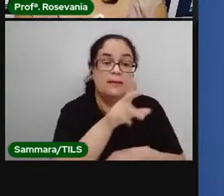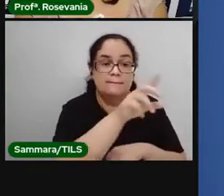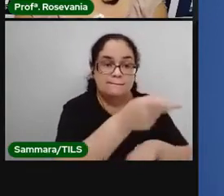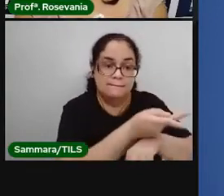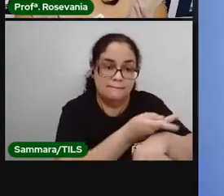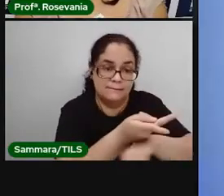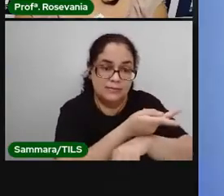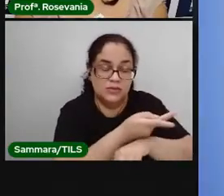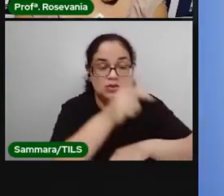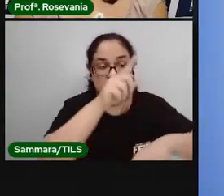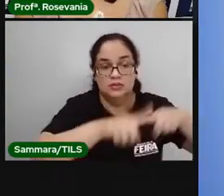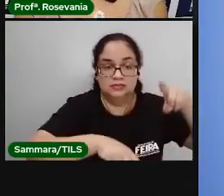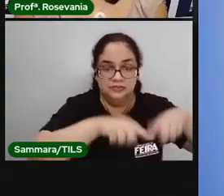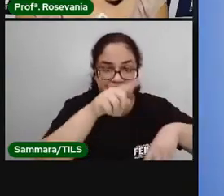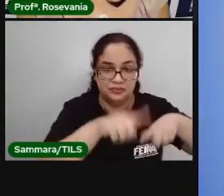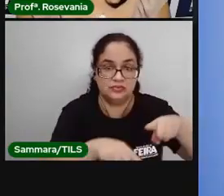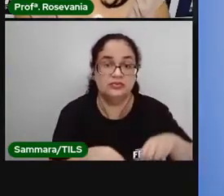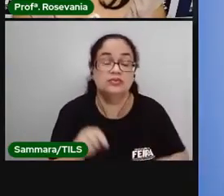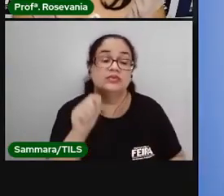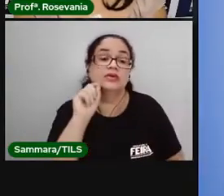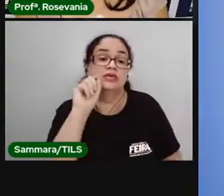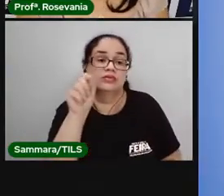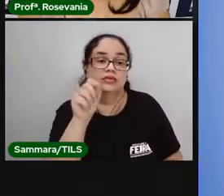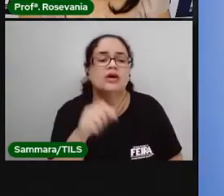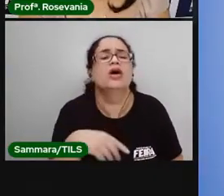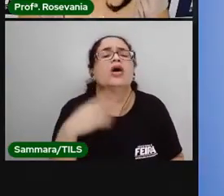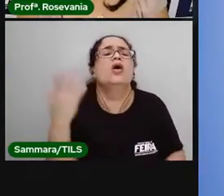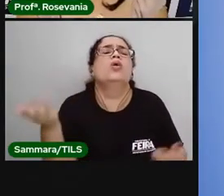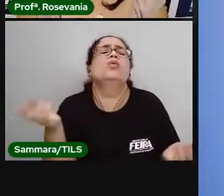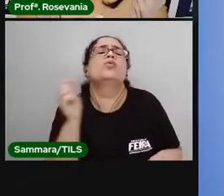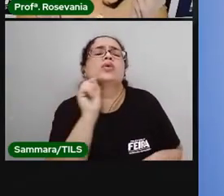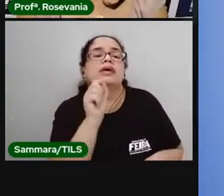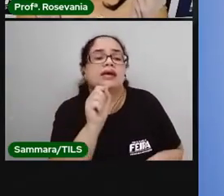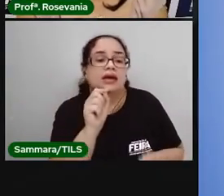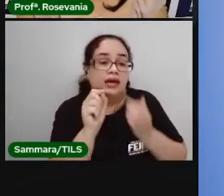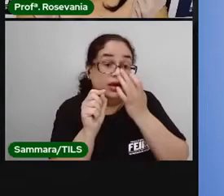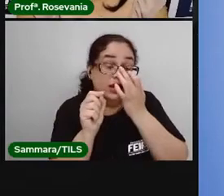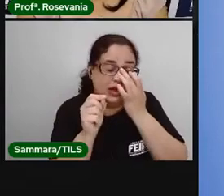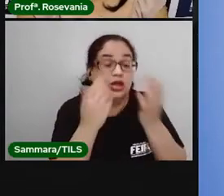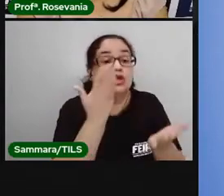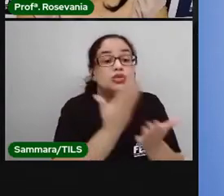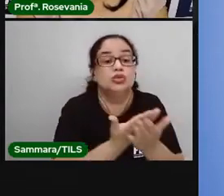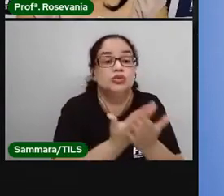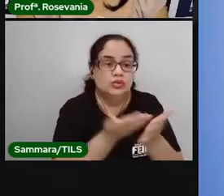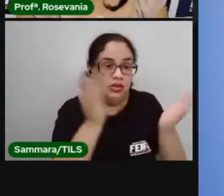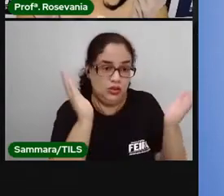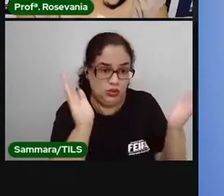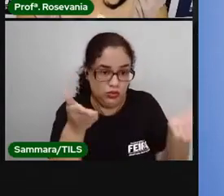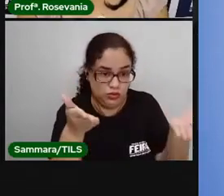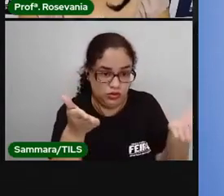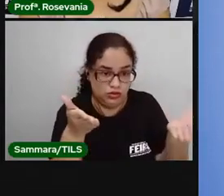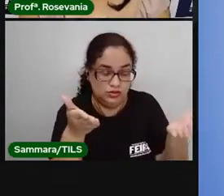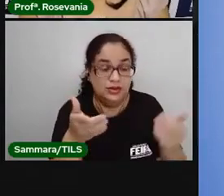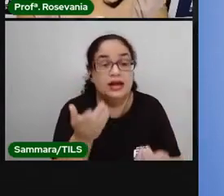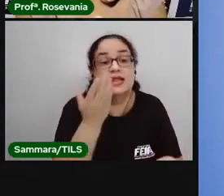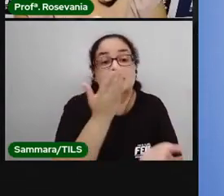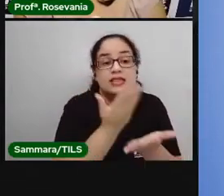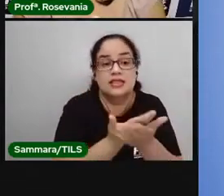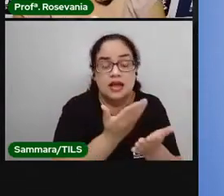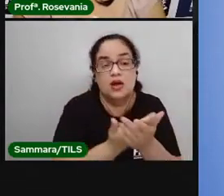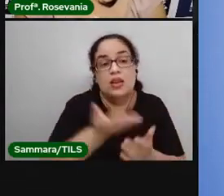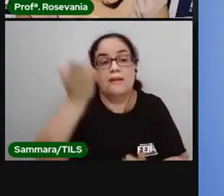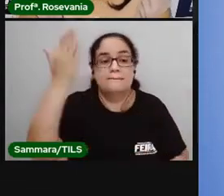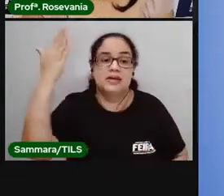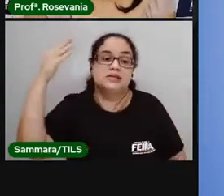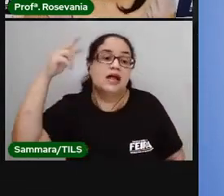esses materiais, né? Vamos lá? O que será que nós vamos estudar hoje? Na aula passada, vocês lembram